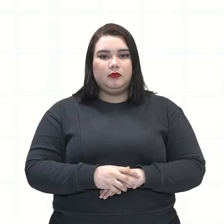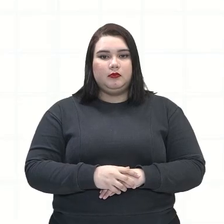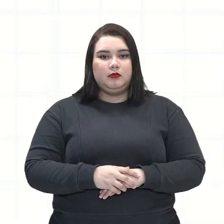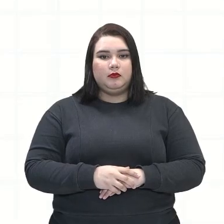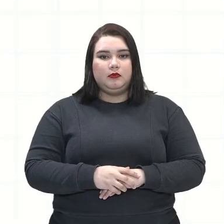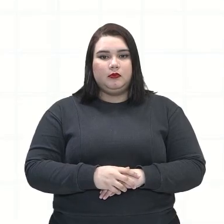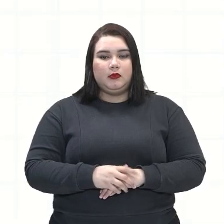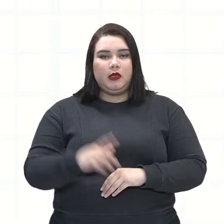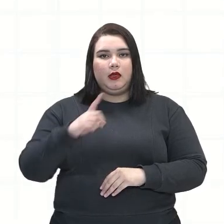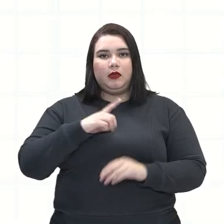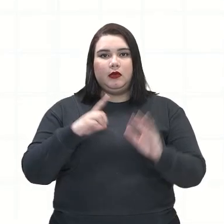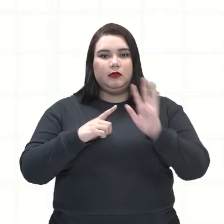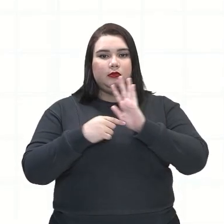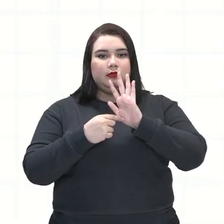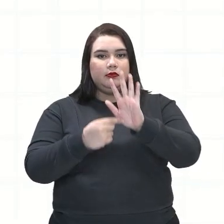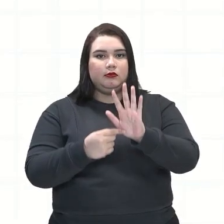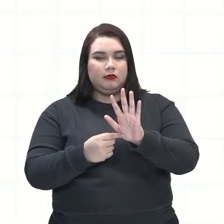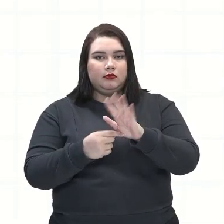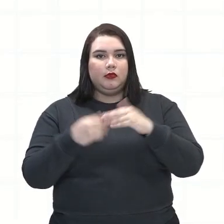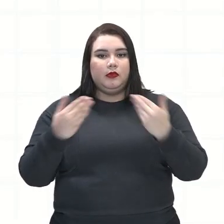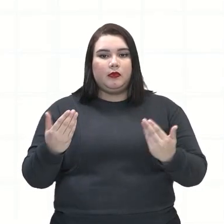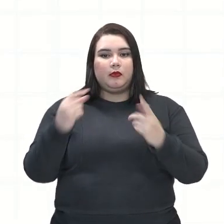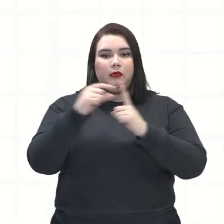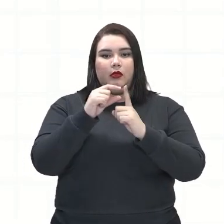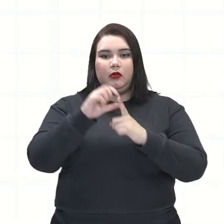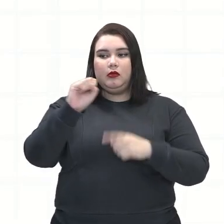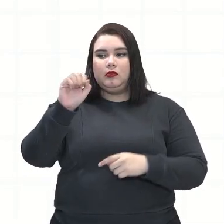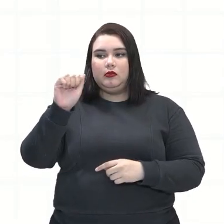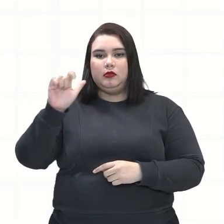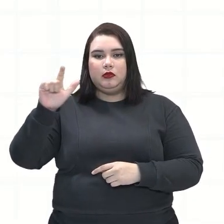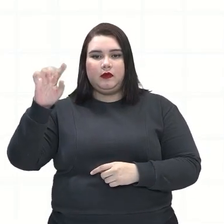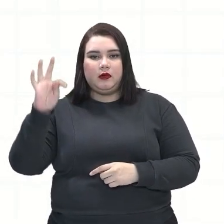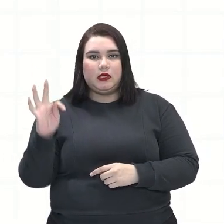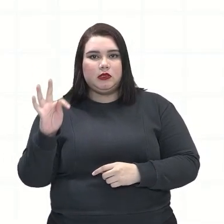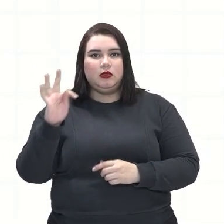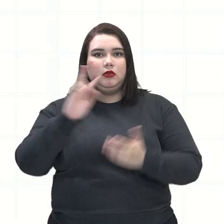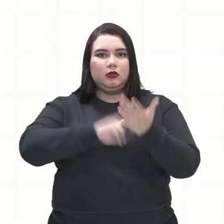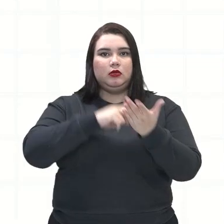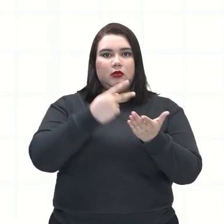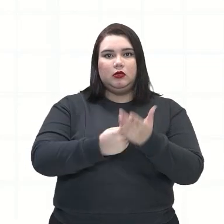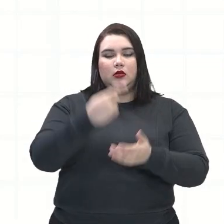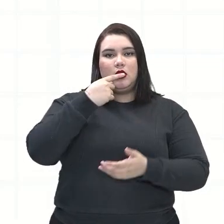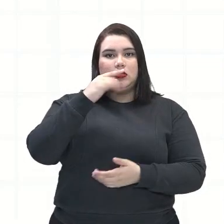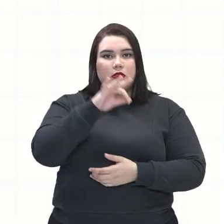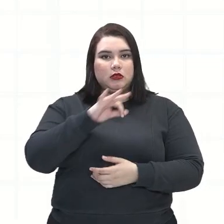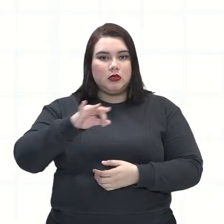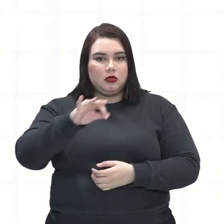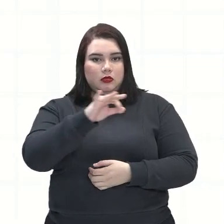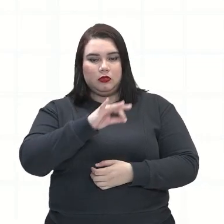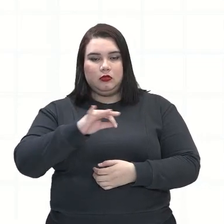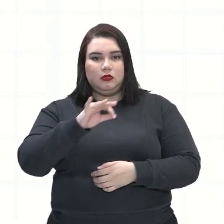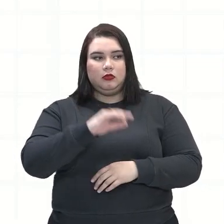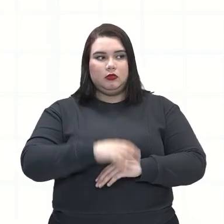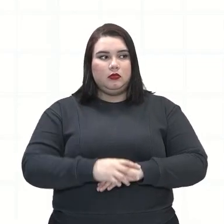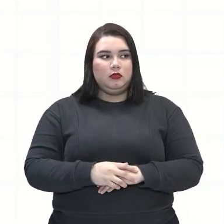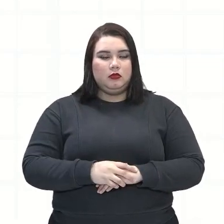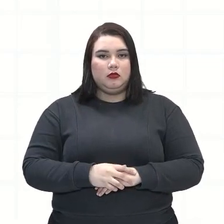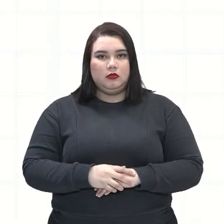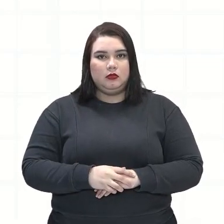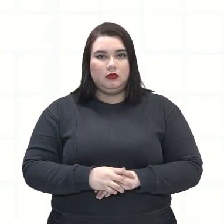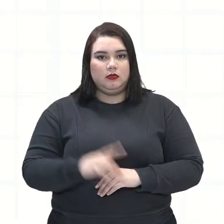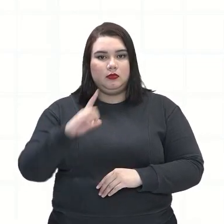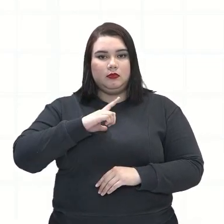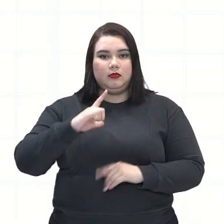palavra salt, que é sal. Então, a receita pede uma pitada de sal. Então, a pinch